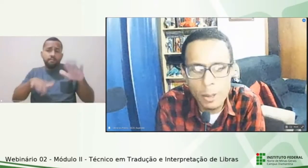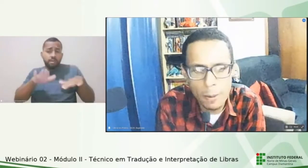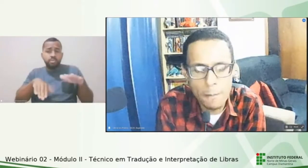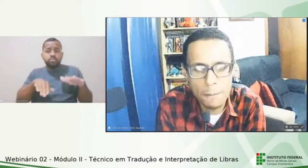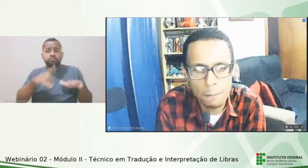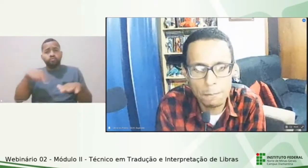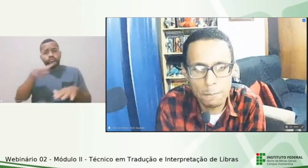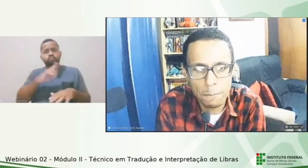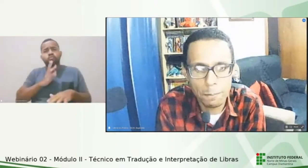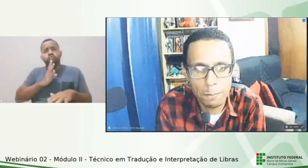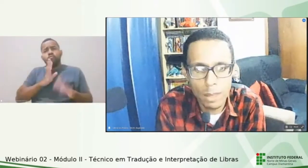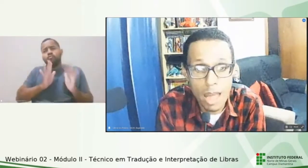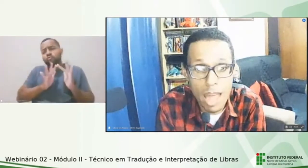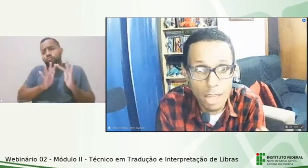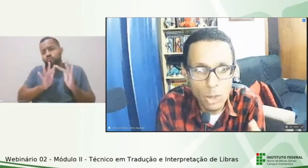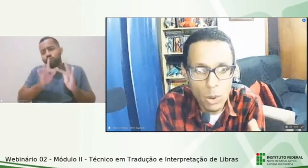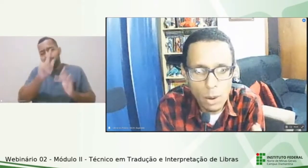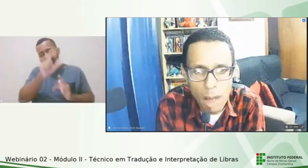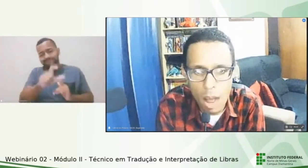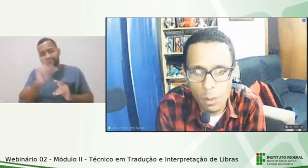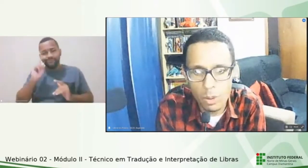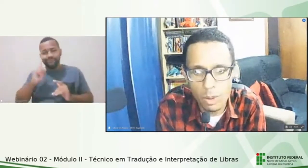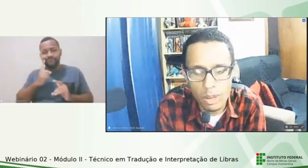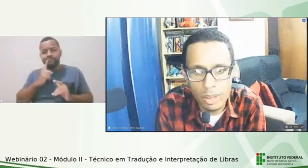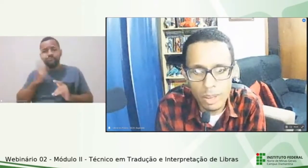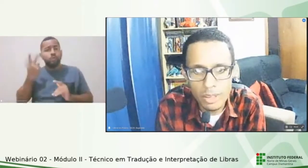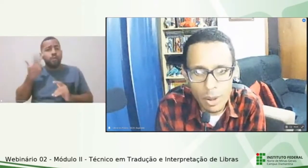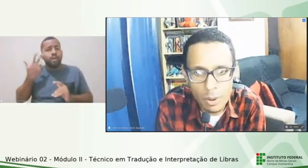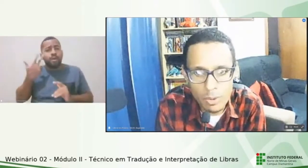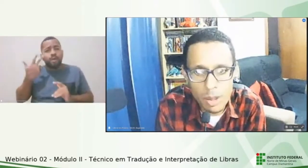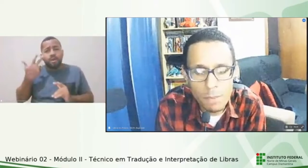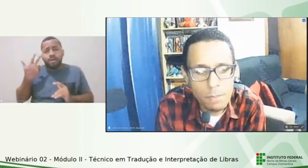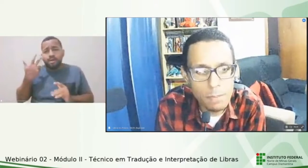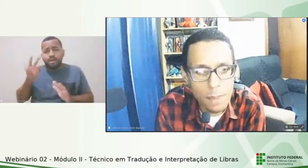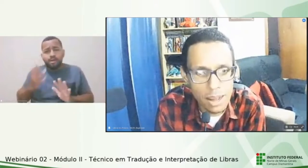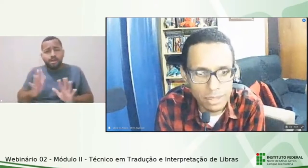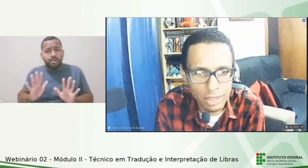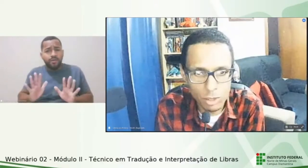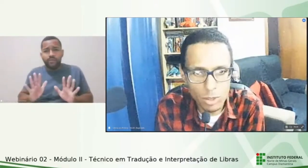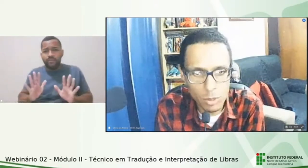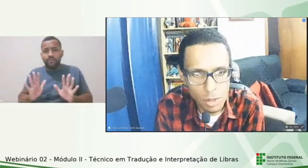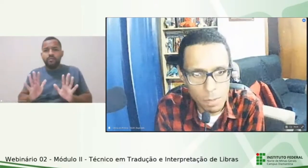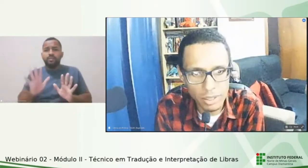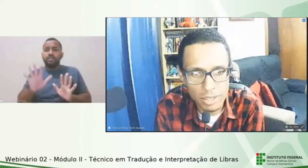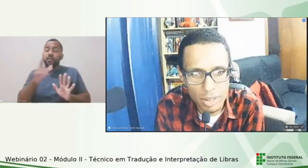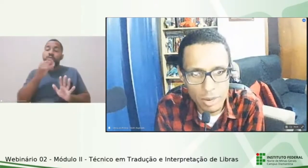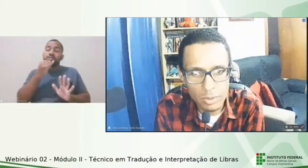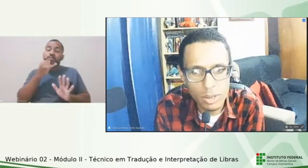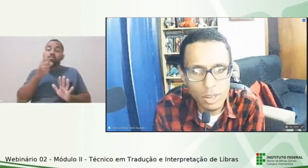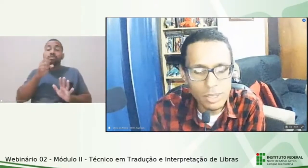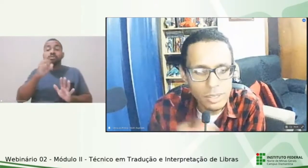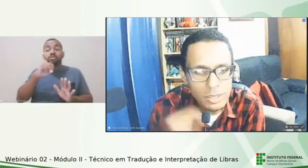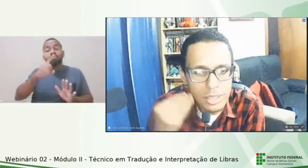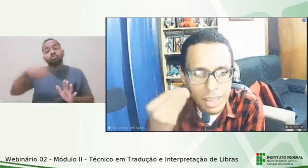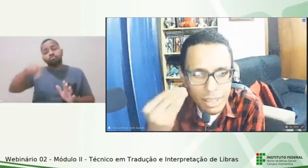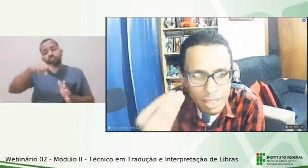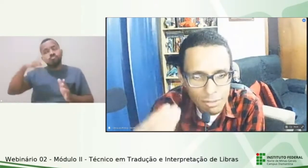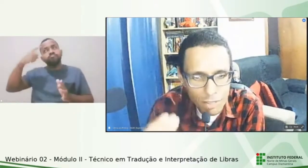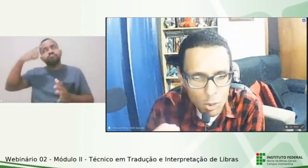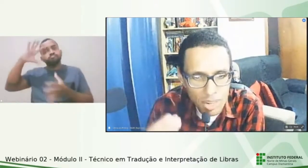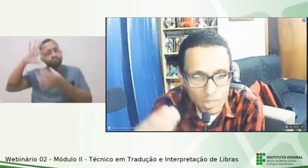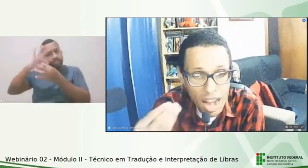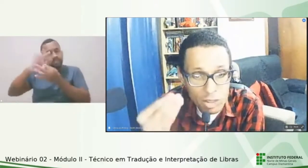ele. É normal. Então, para a tradução e interpretação,